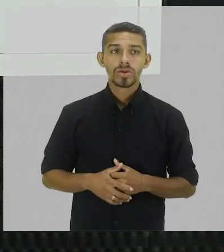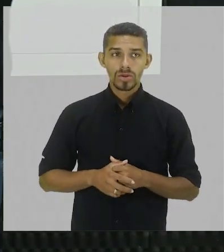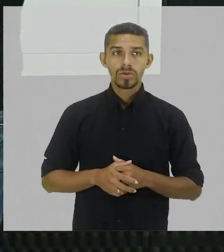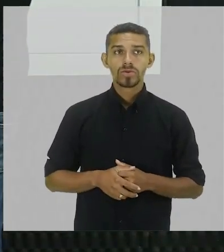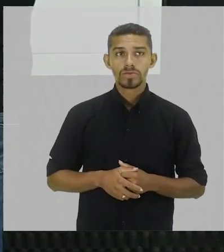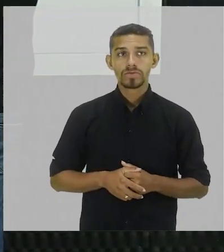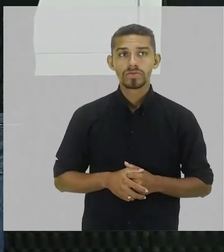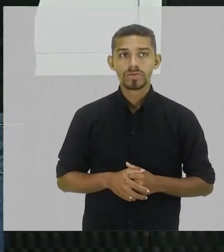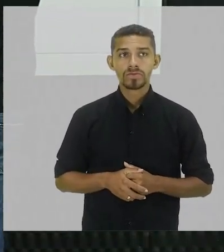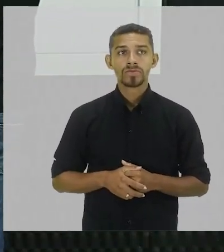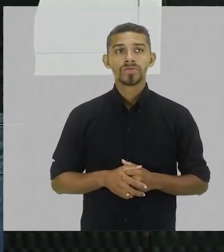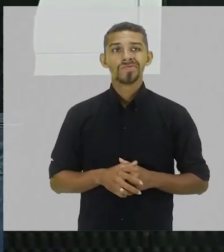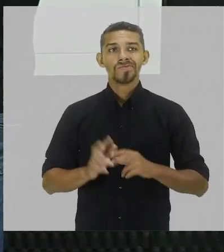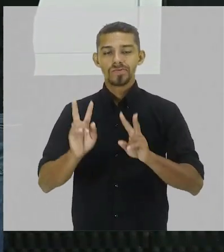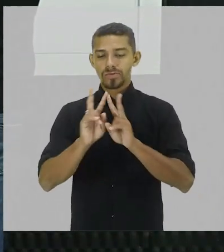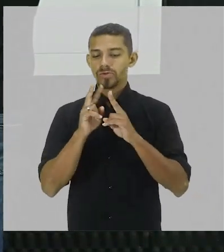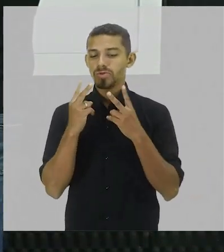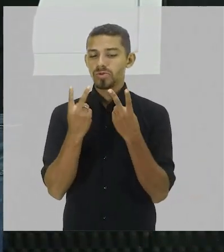do cone